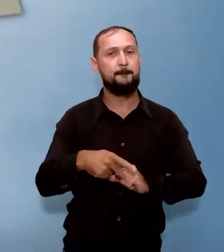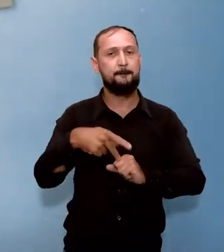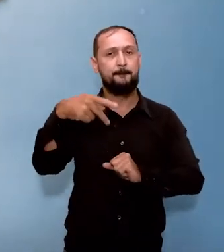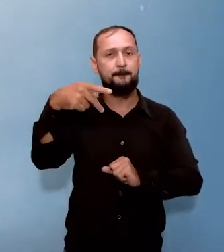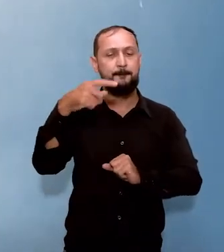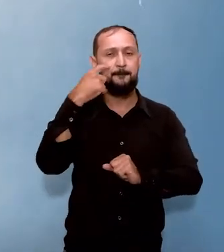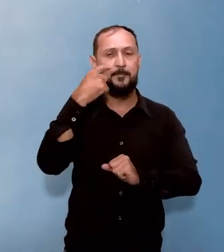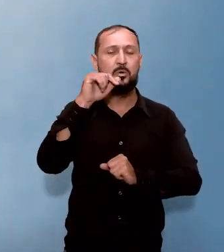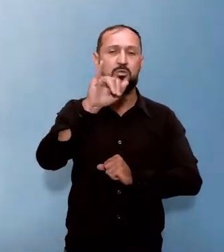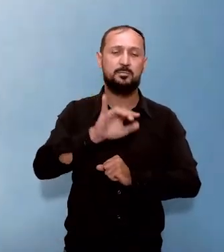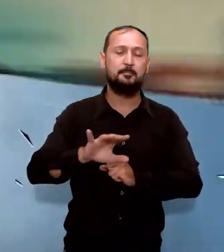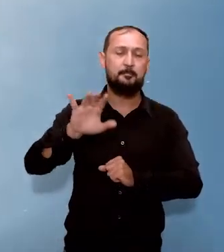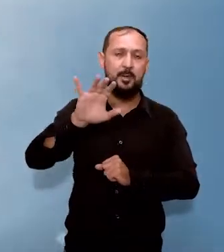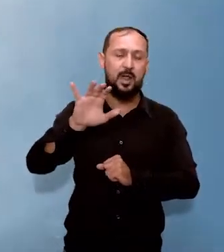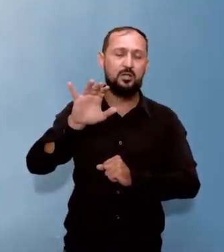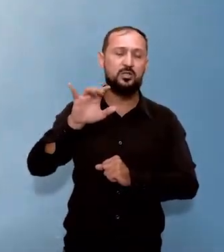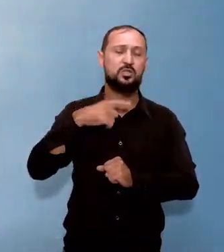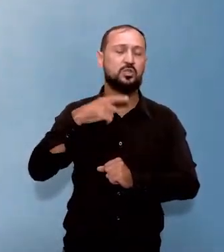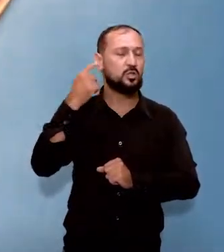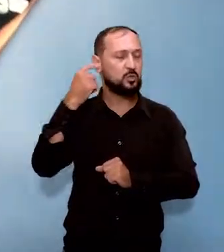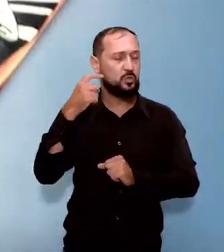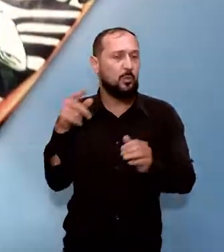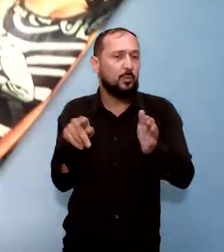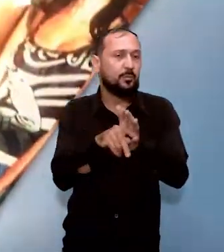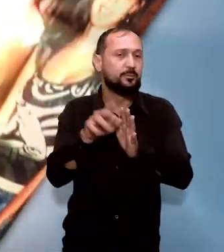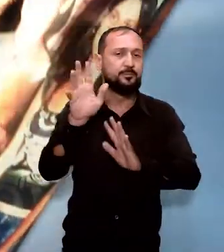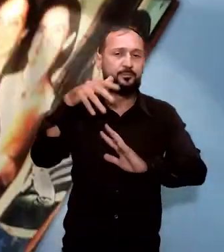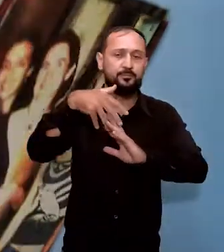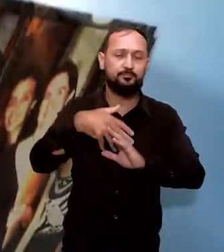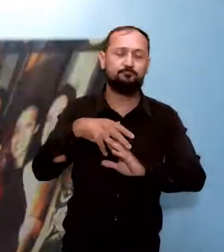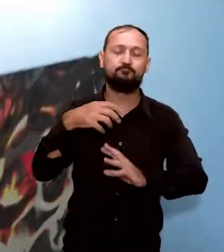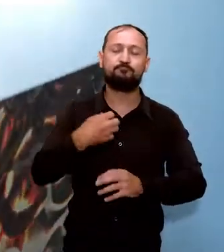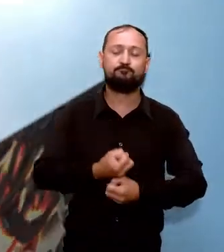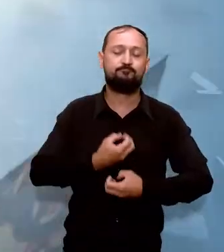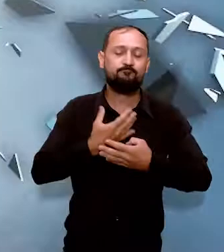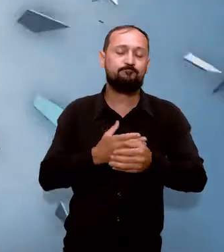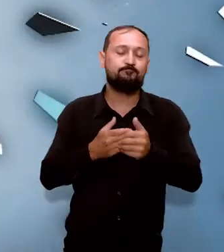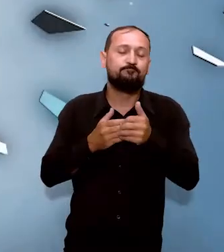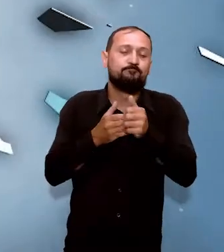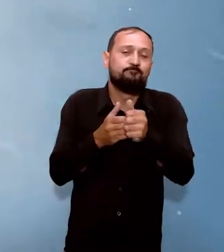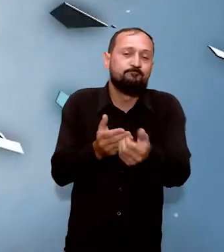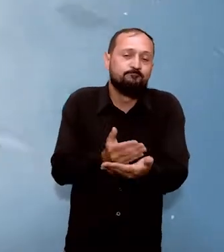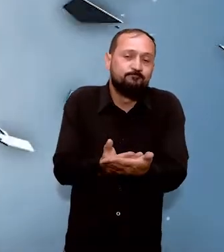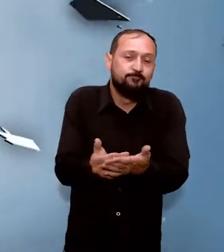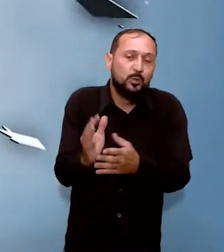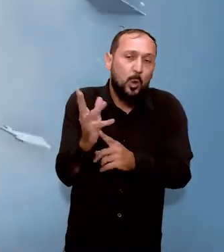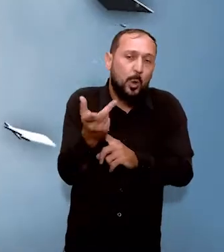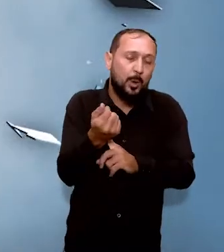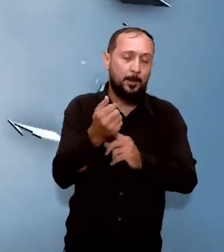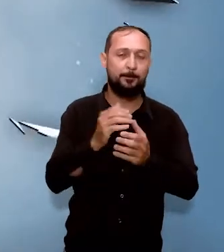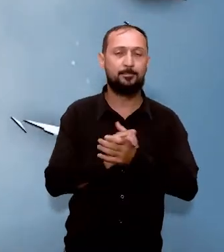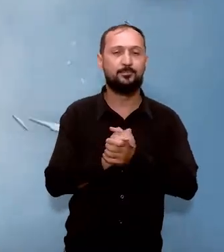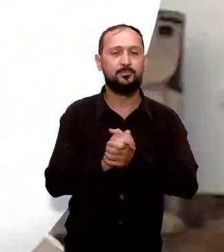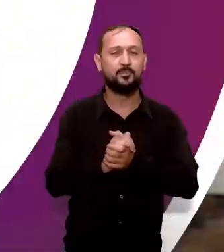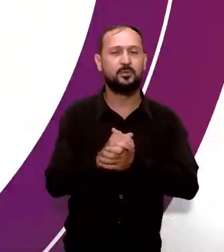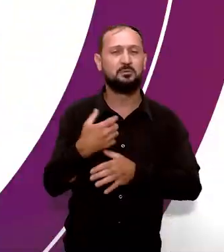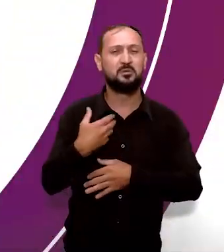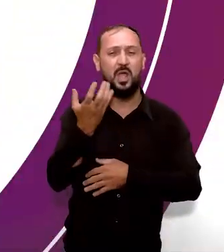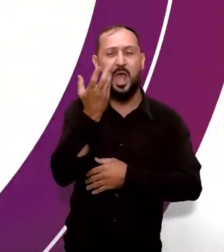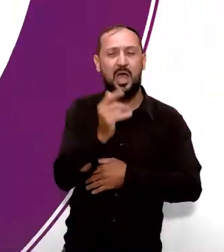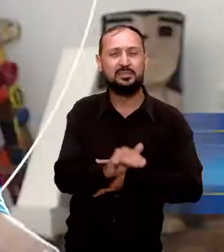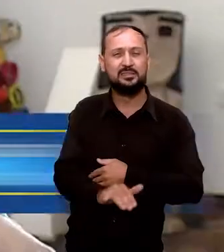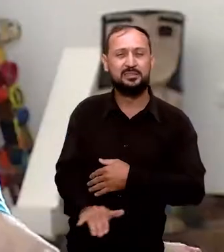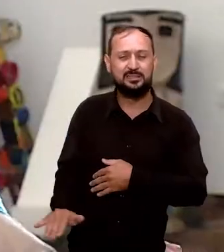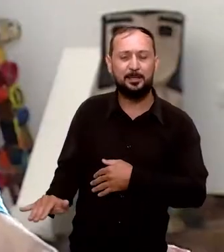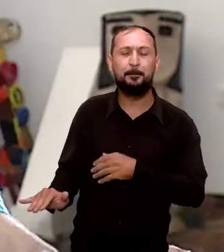é pós-graduada em Imagem e Som pela UFMS. A veia artística a acompanha desde muito cedo. Quando eu